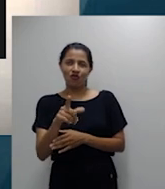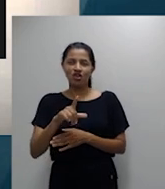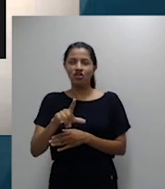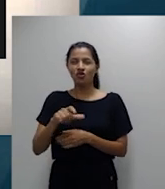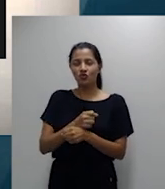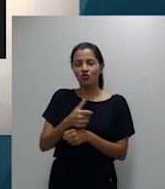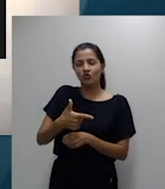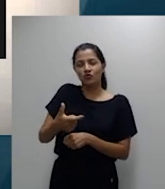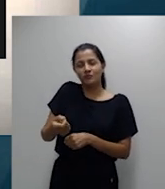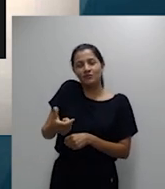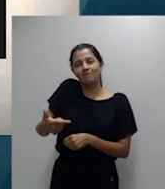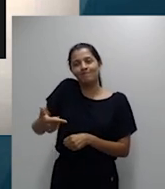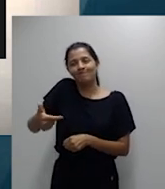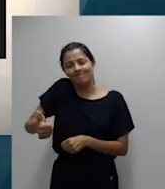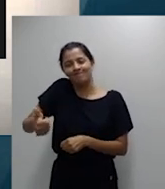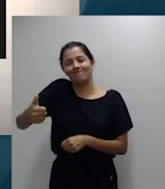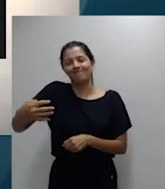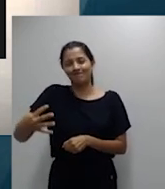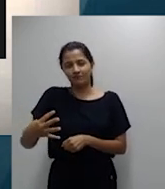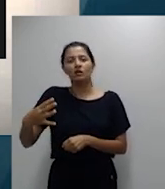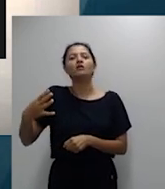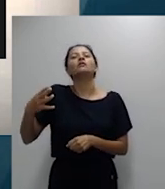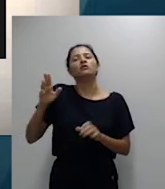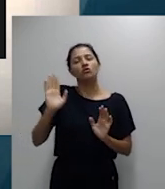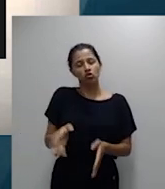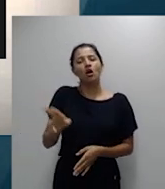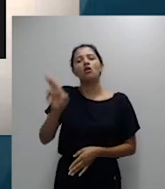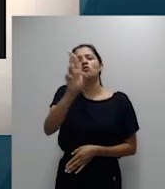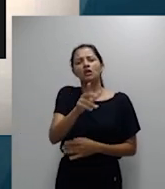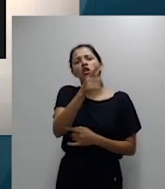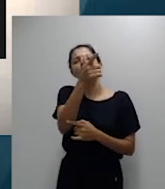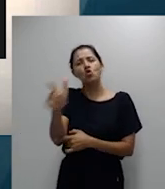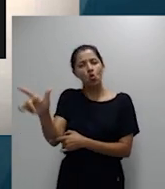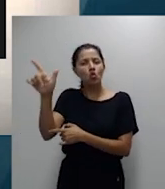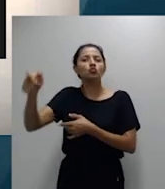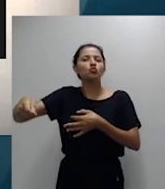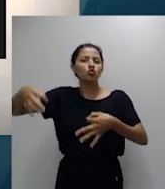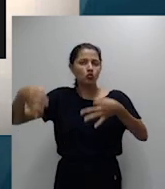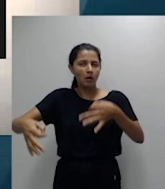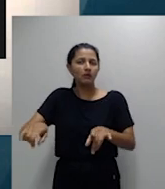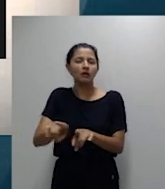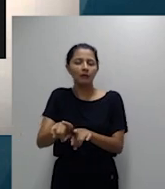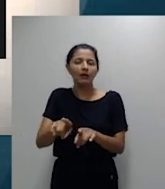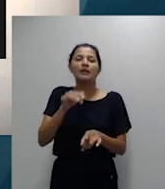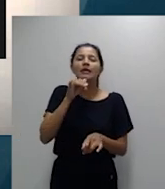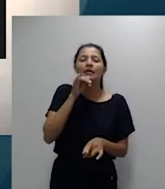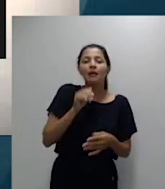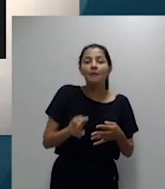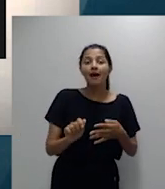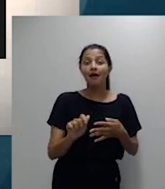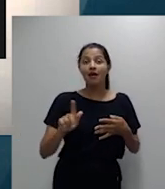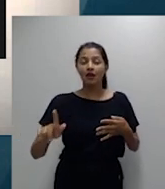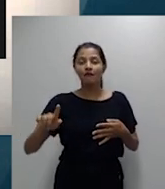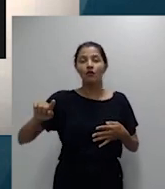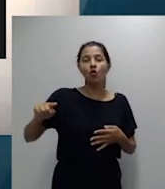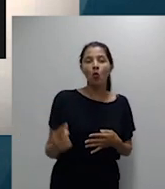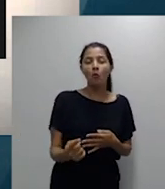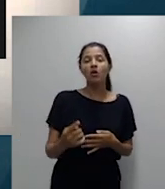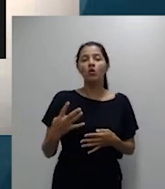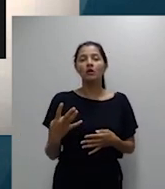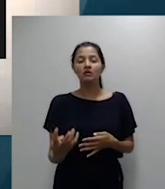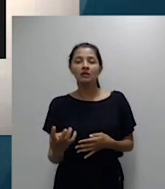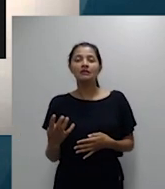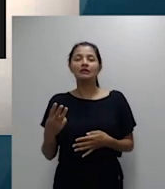sido repetidamente aplicado em outras decisões por exemplo no Agravo interno no aresp 1 Milhão para 143